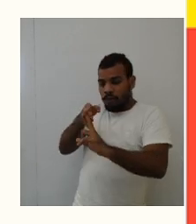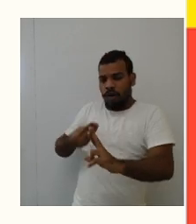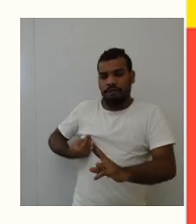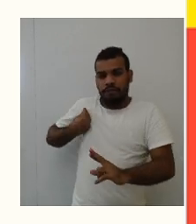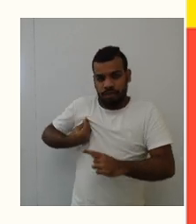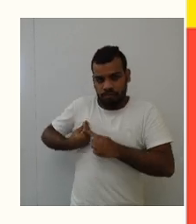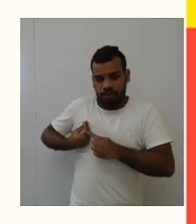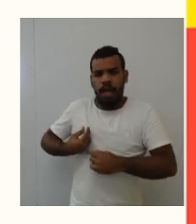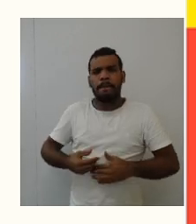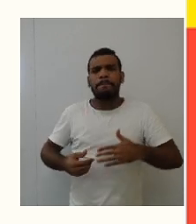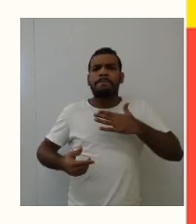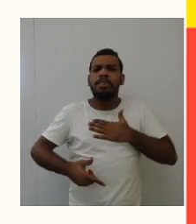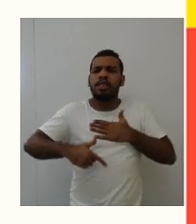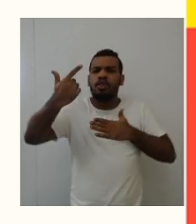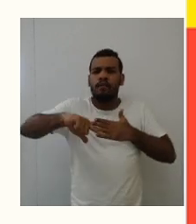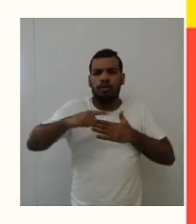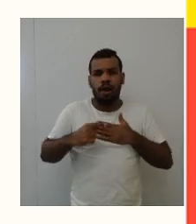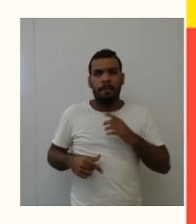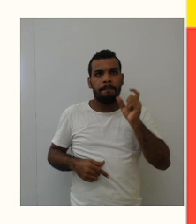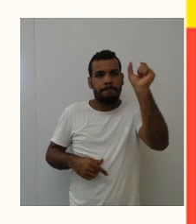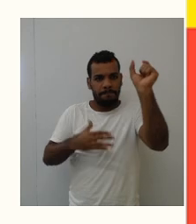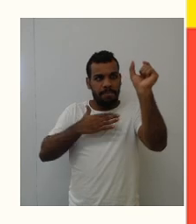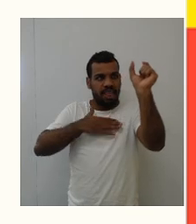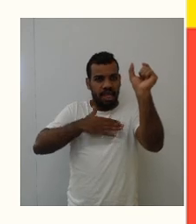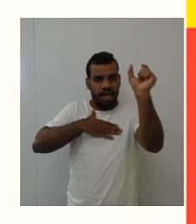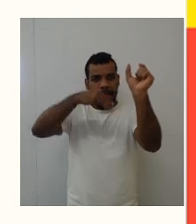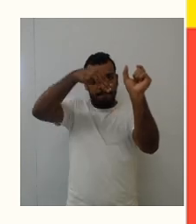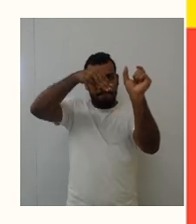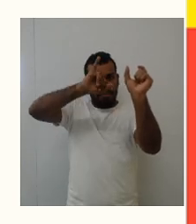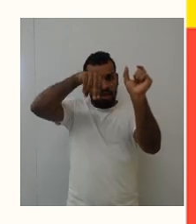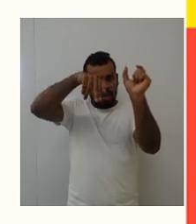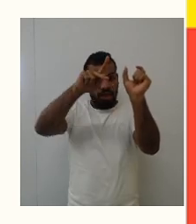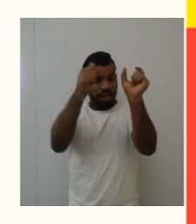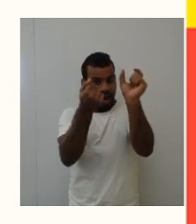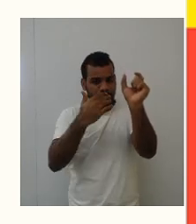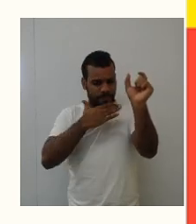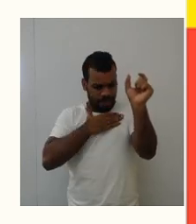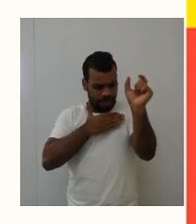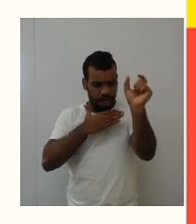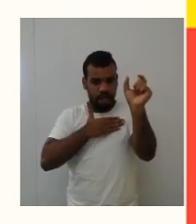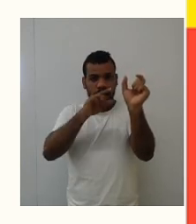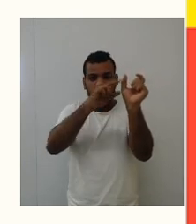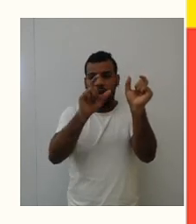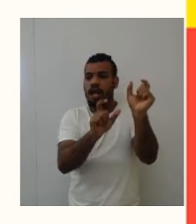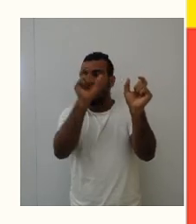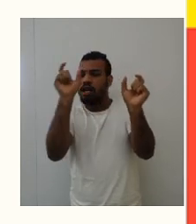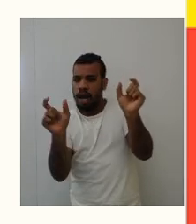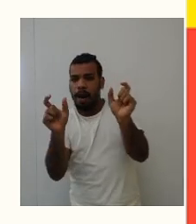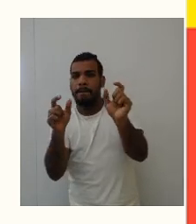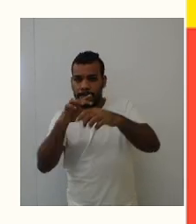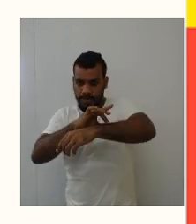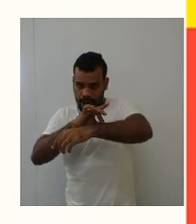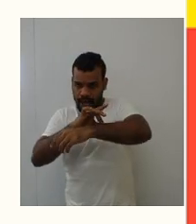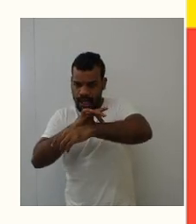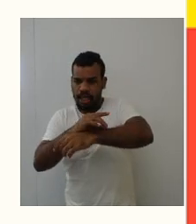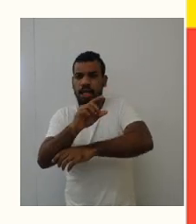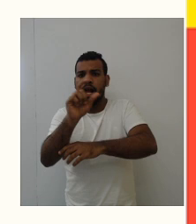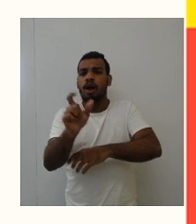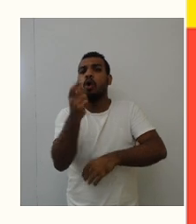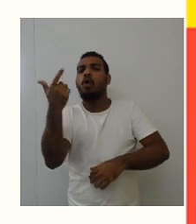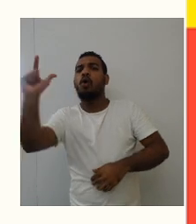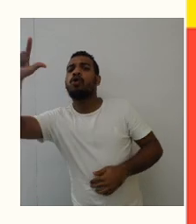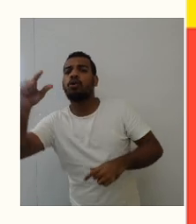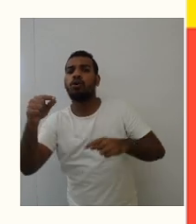minha, ele se refere à palavra pele, né? E a gente também tem outro elemento coesivo que é